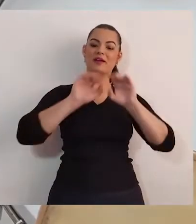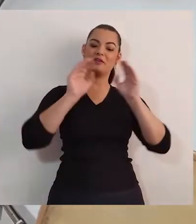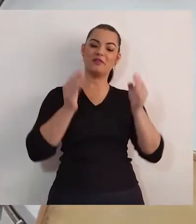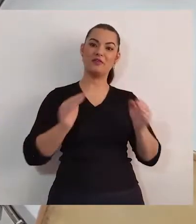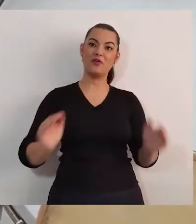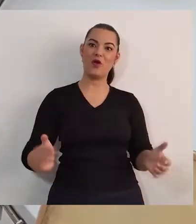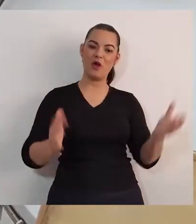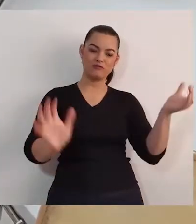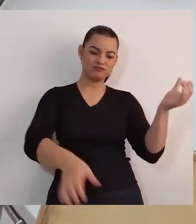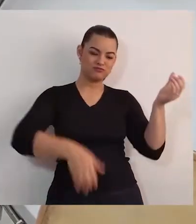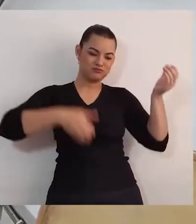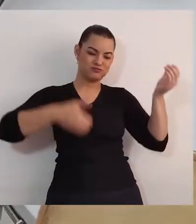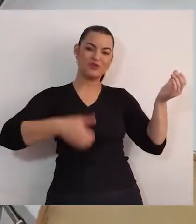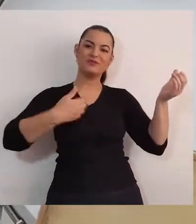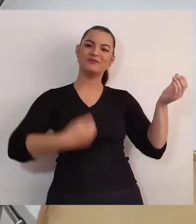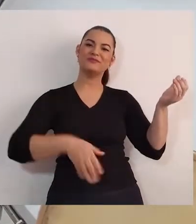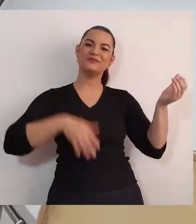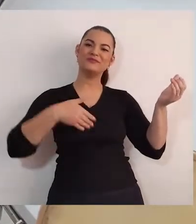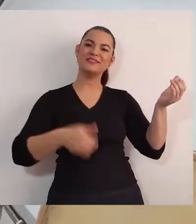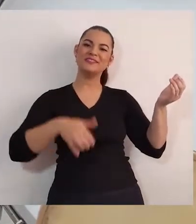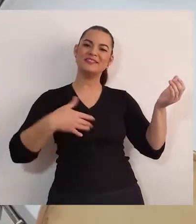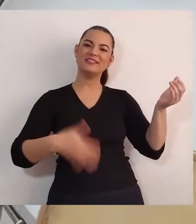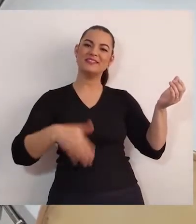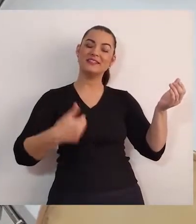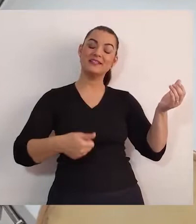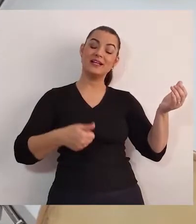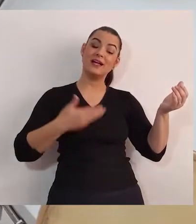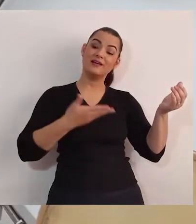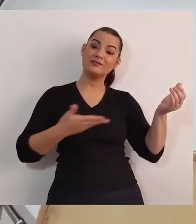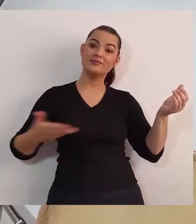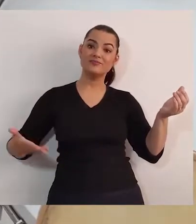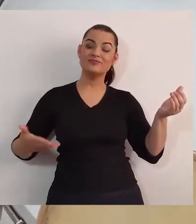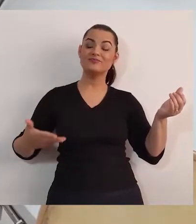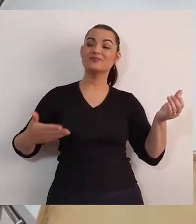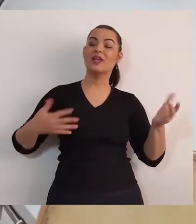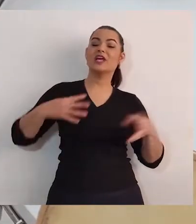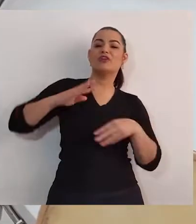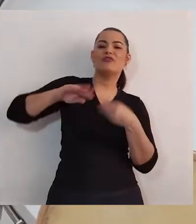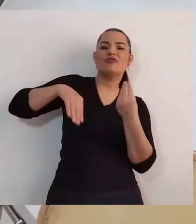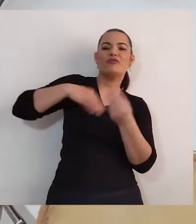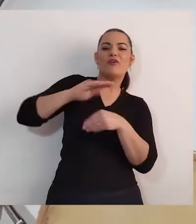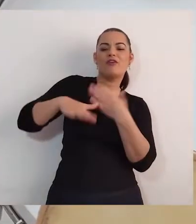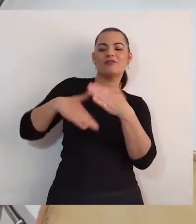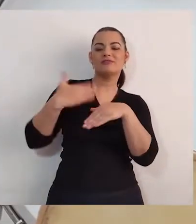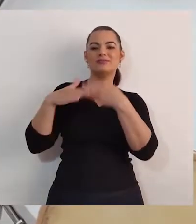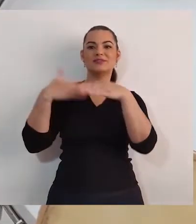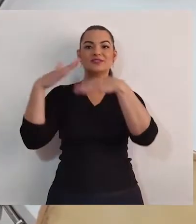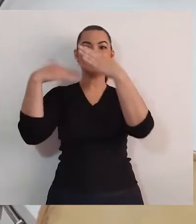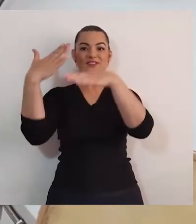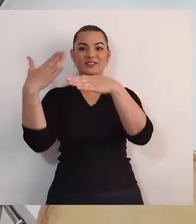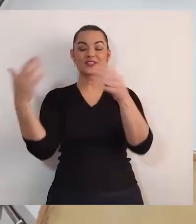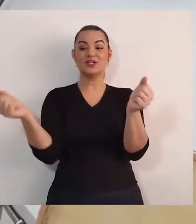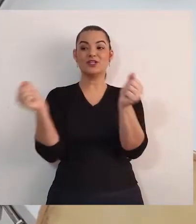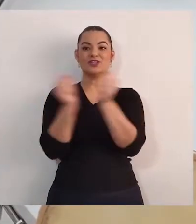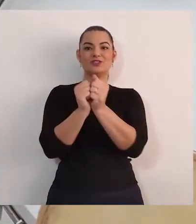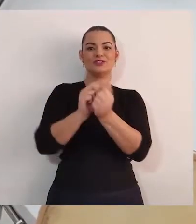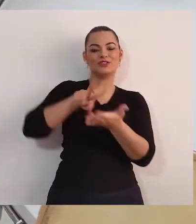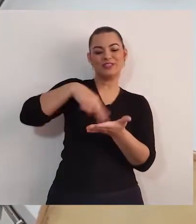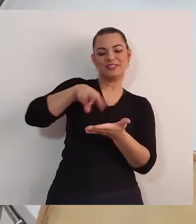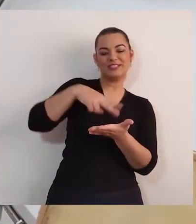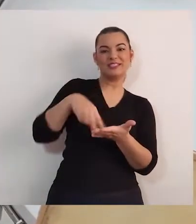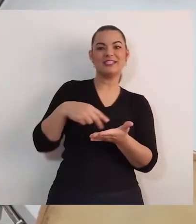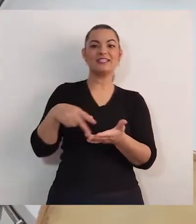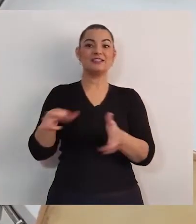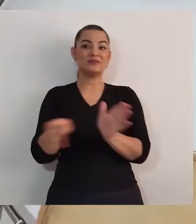foram se desenvolvendo e se misturando com danças indígenas, conhecidas como cateretê,